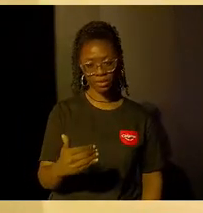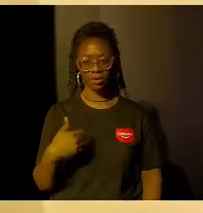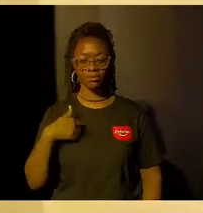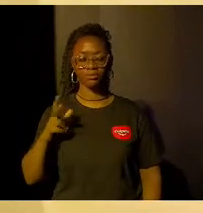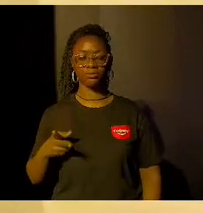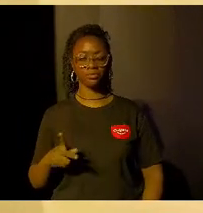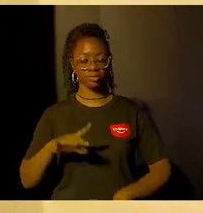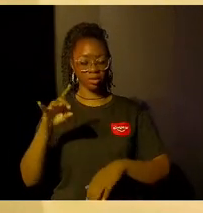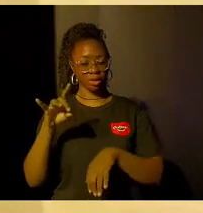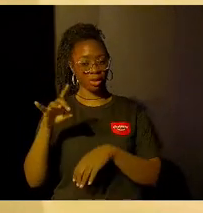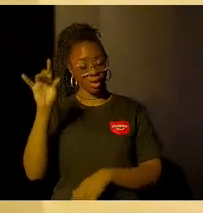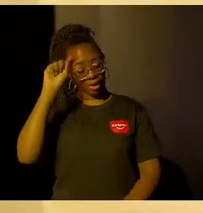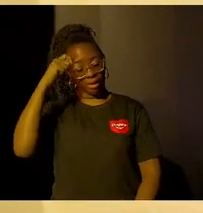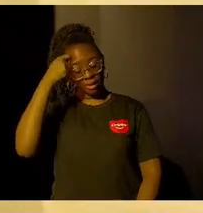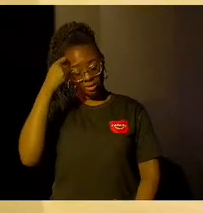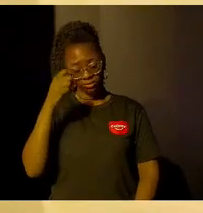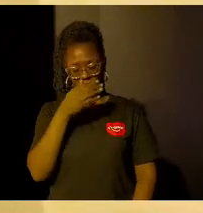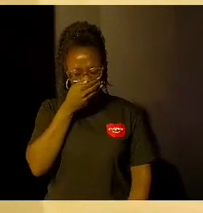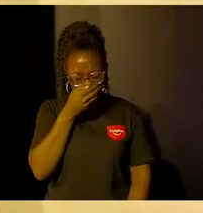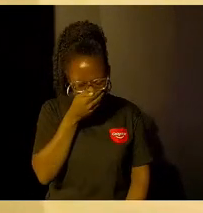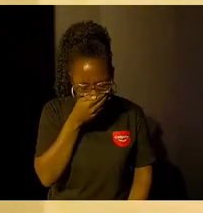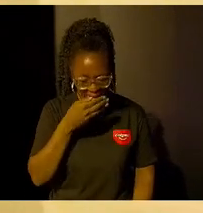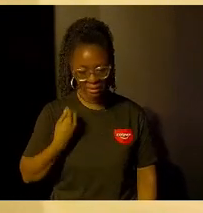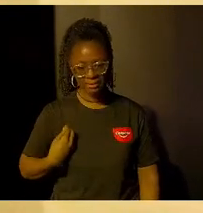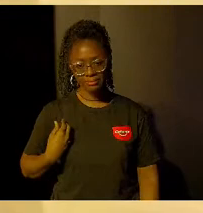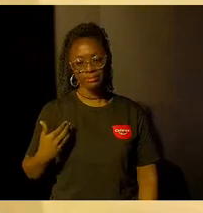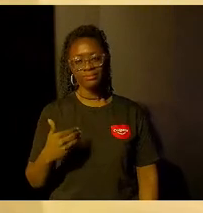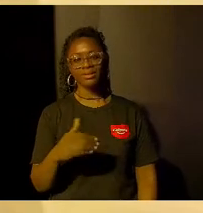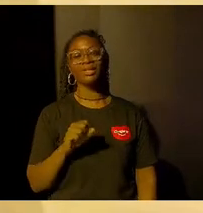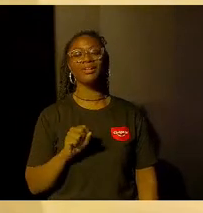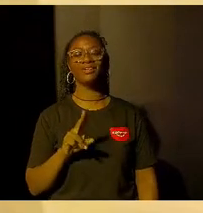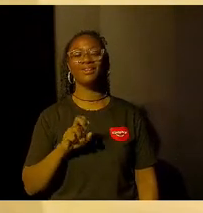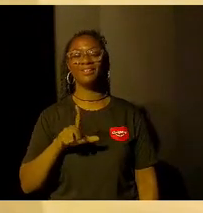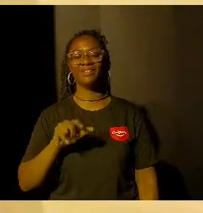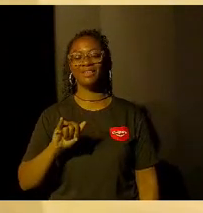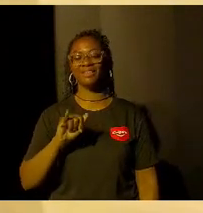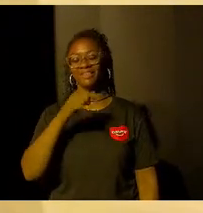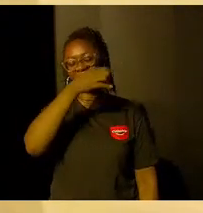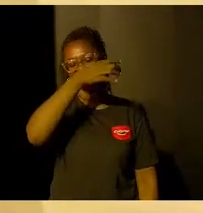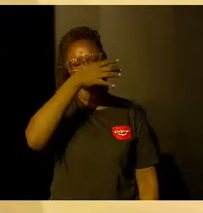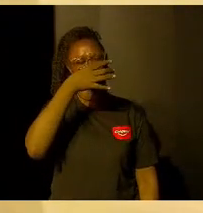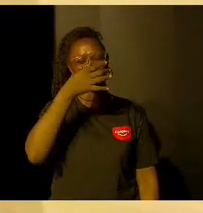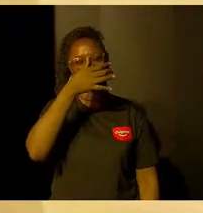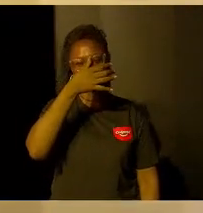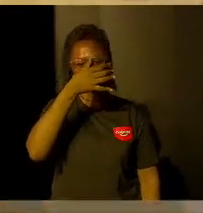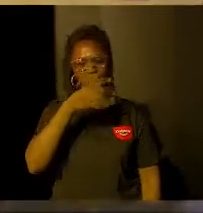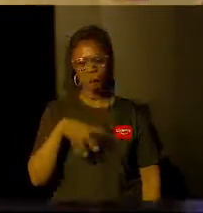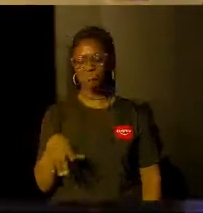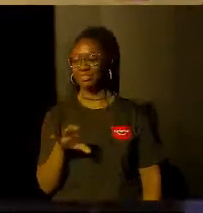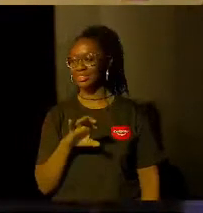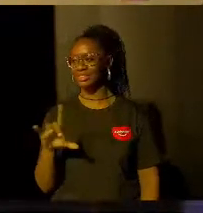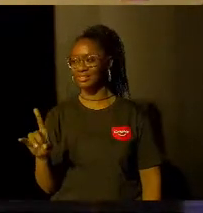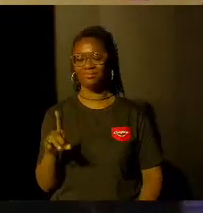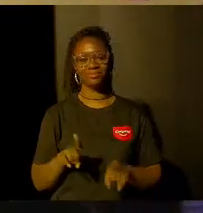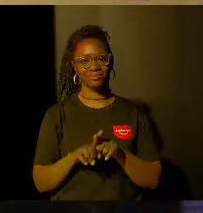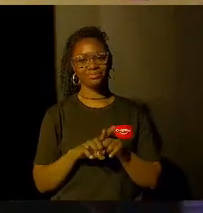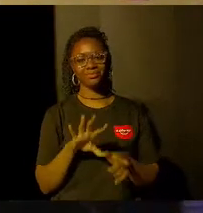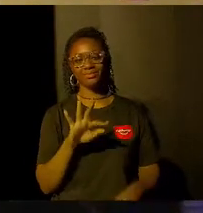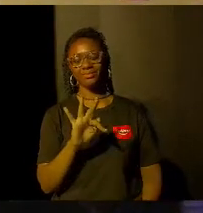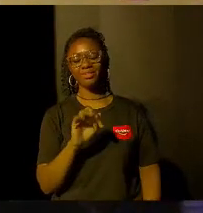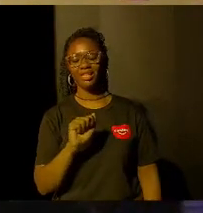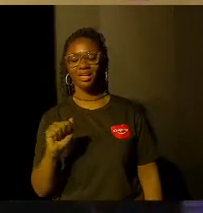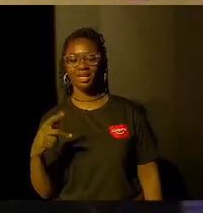a vida de Sueli carneiro é professora do curso de jornalismo da FAAP ah ele tá lançando isso infantil